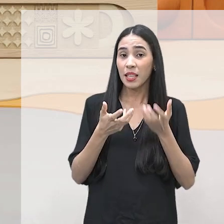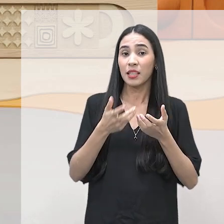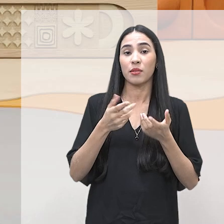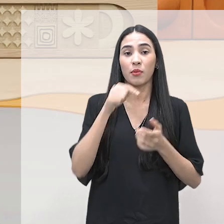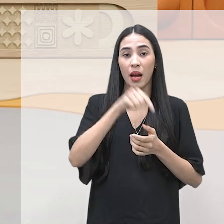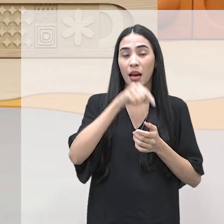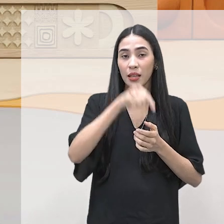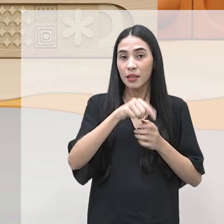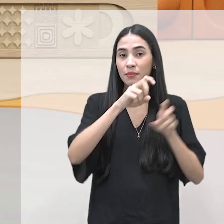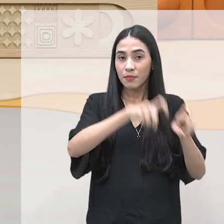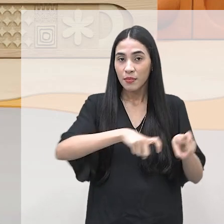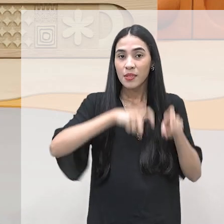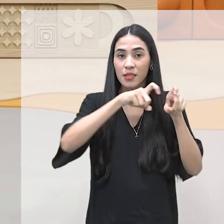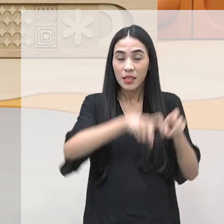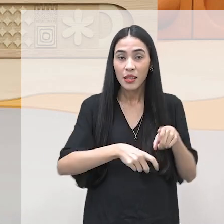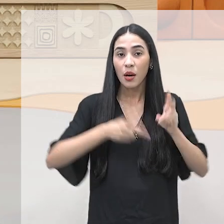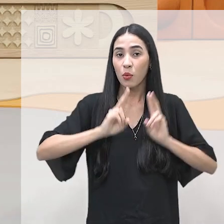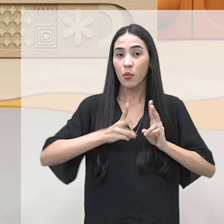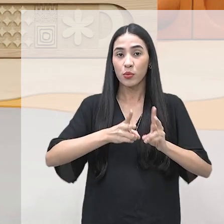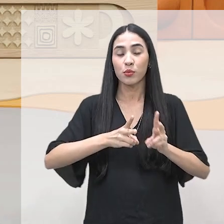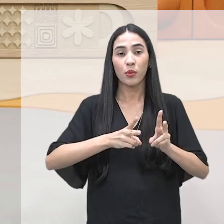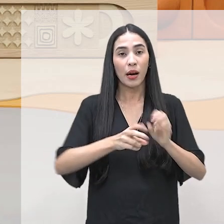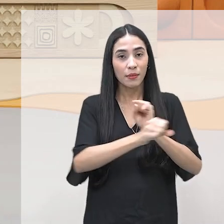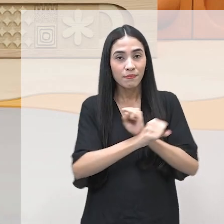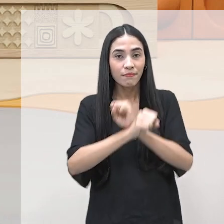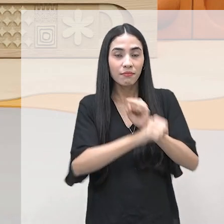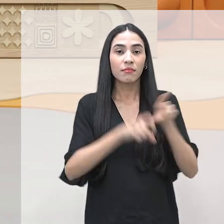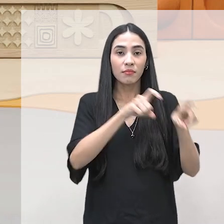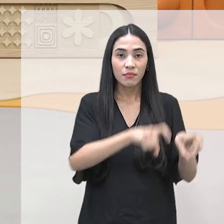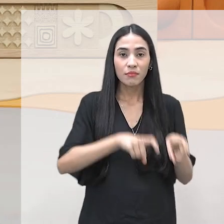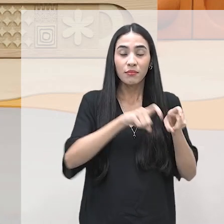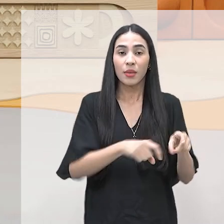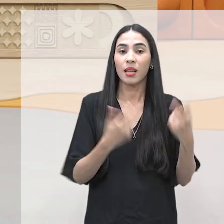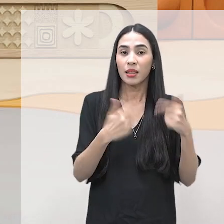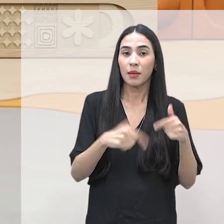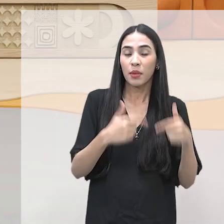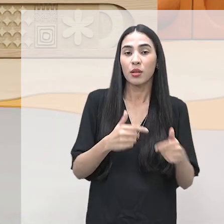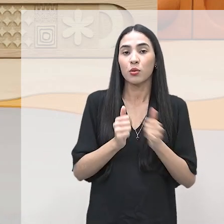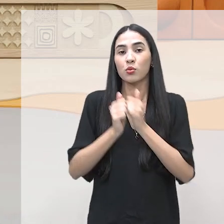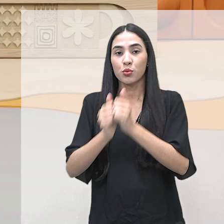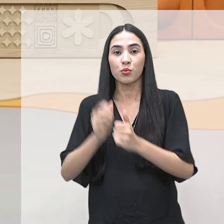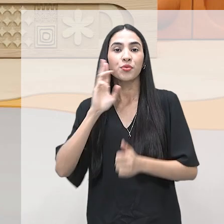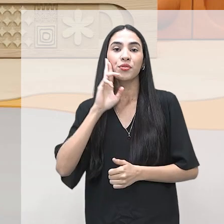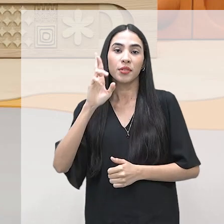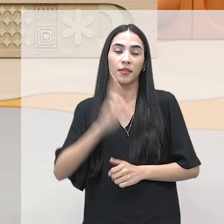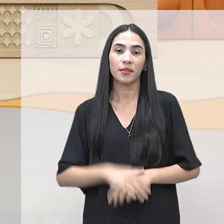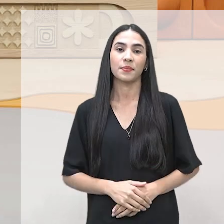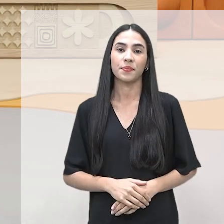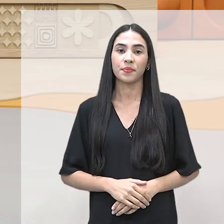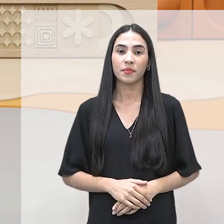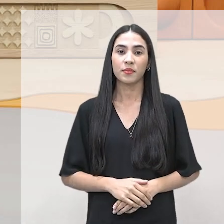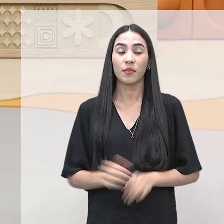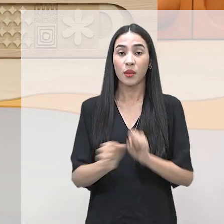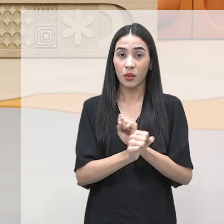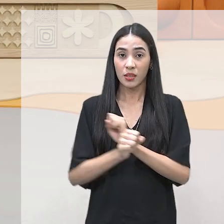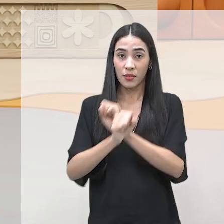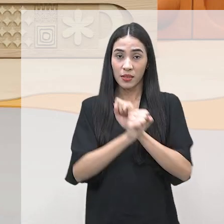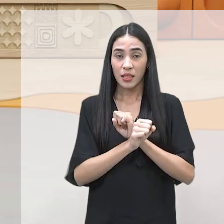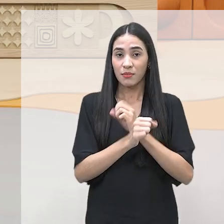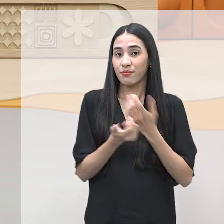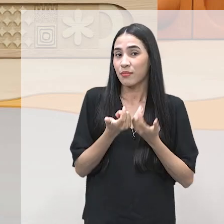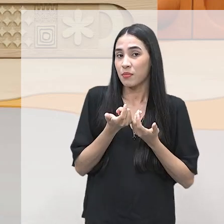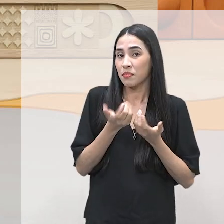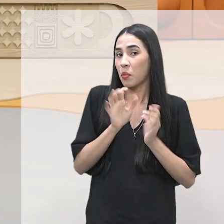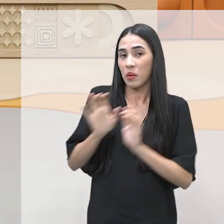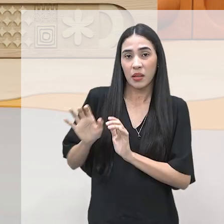fazendas continuaram em suas fazendas trabalhando para os seus antigos senhores. Os escravizados que não